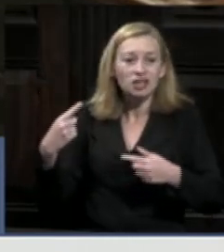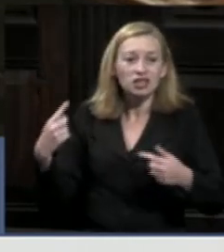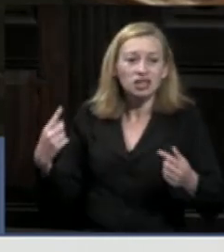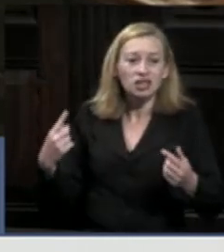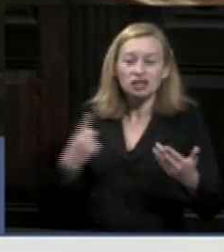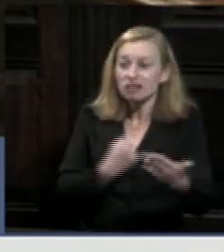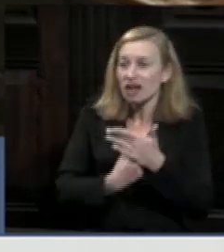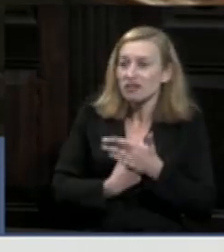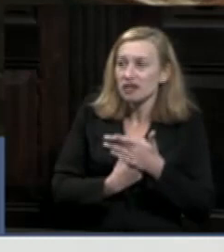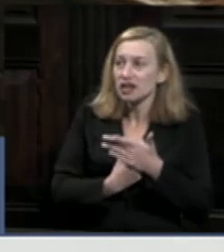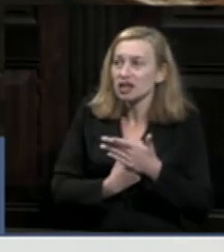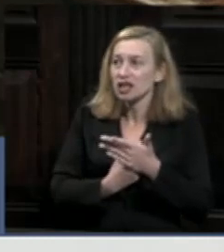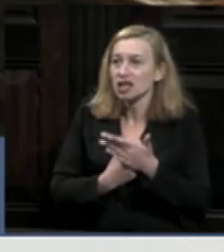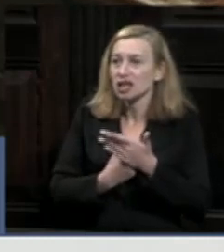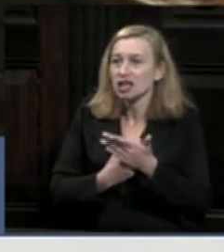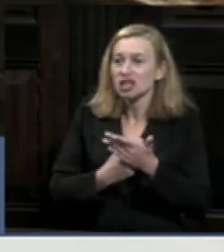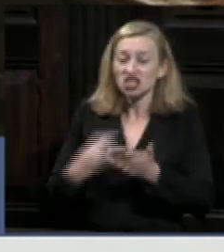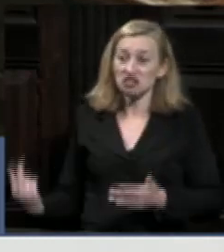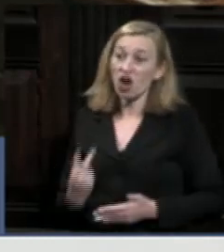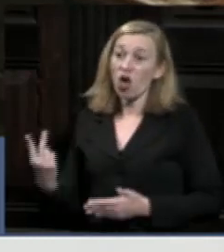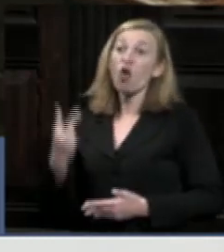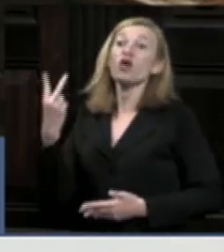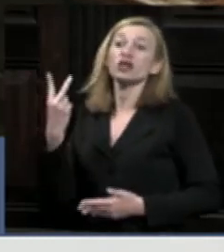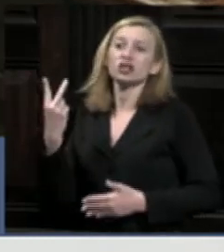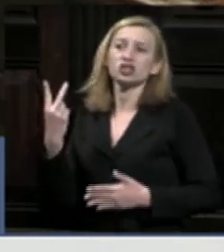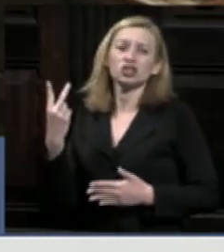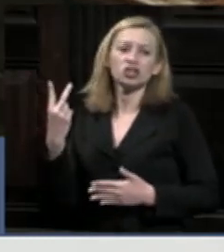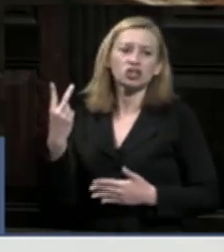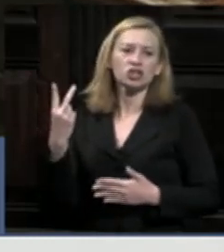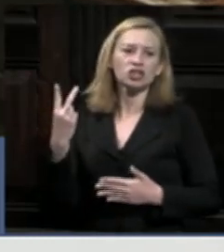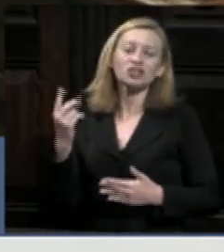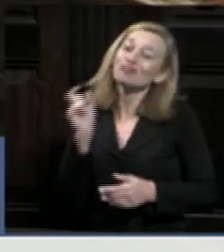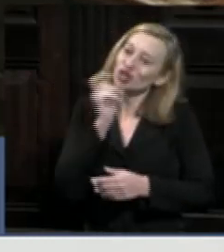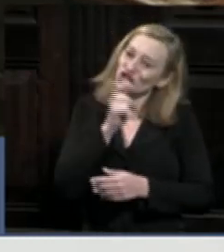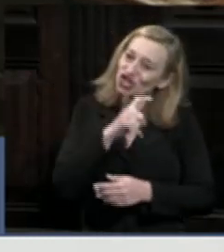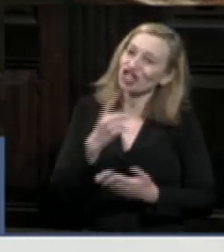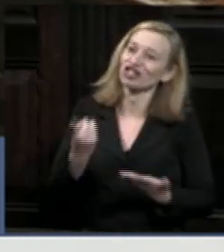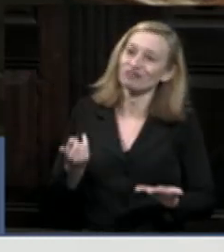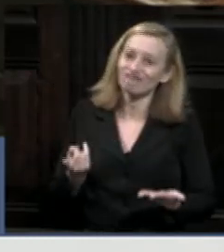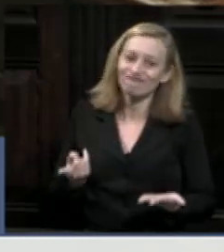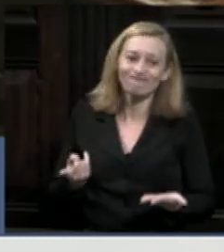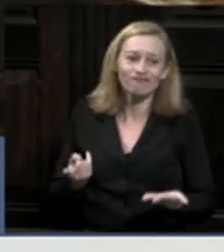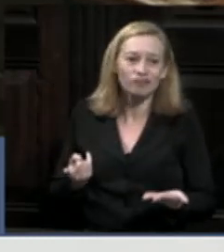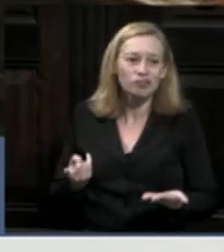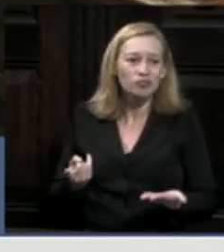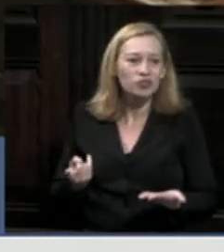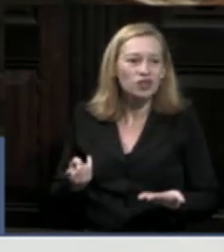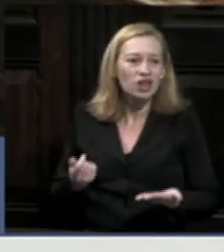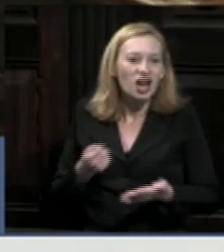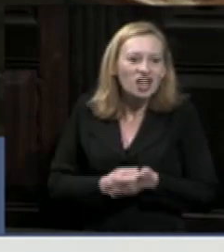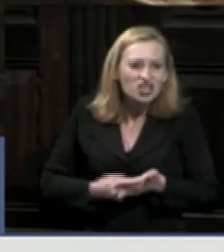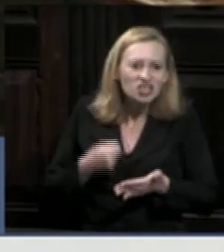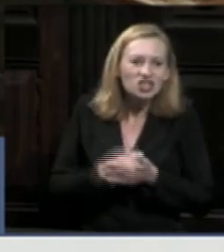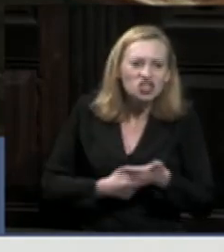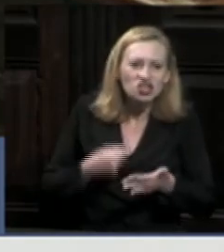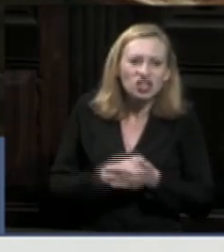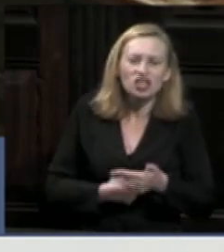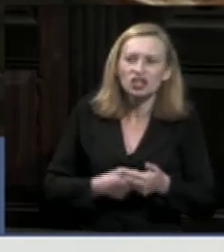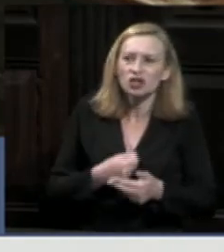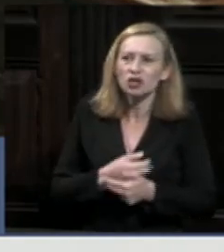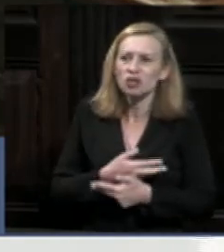de princípios e valores e à mentira à existência com alguns rótulos